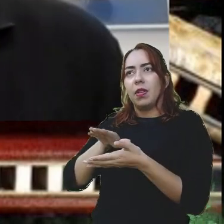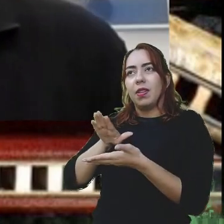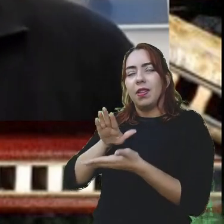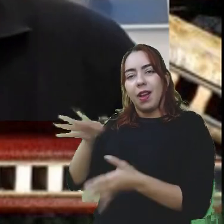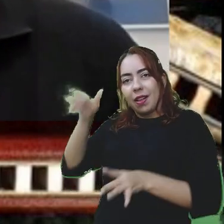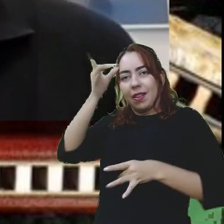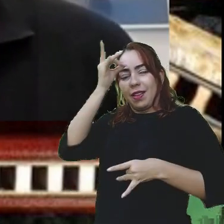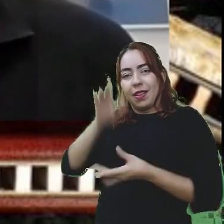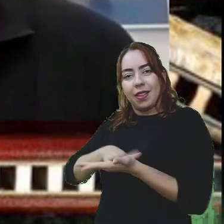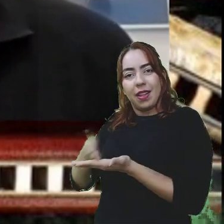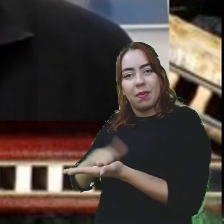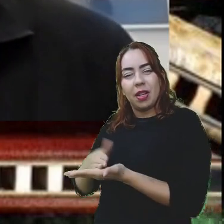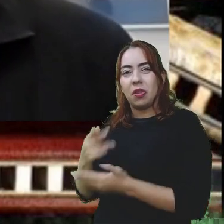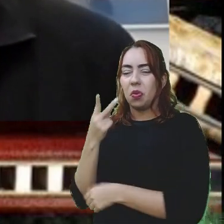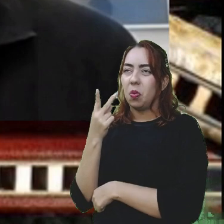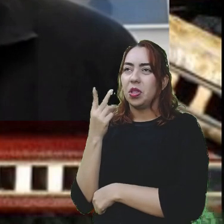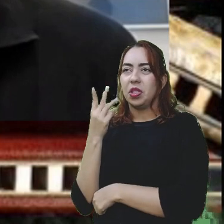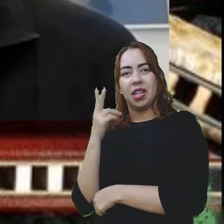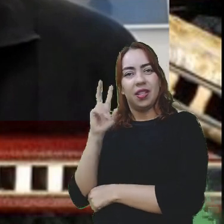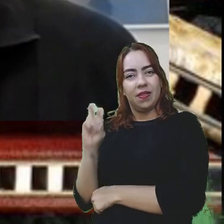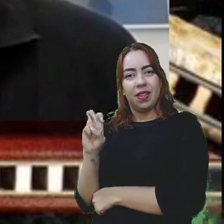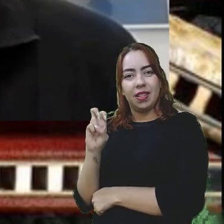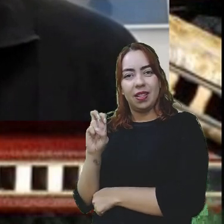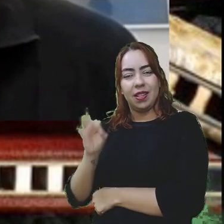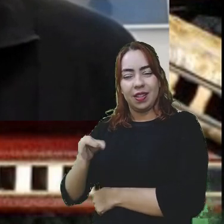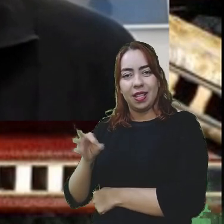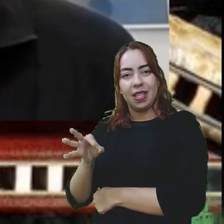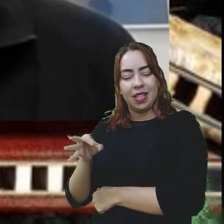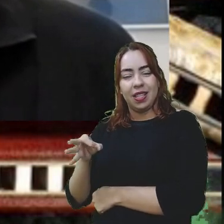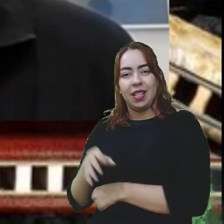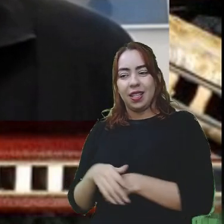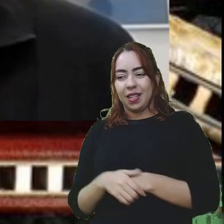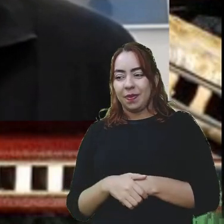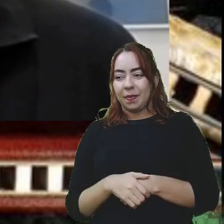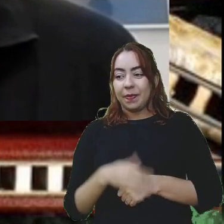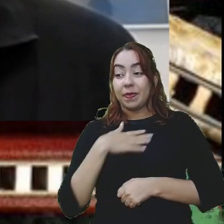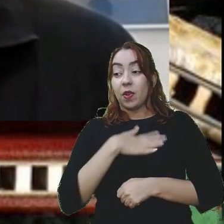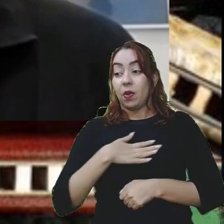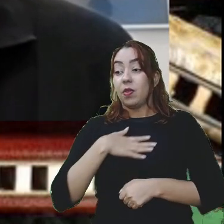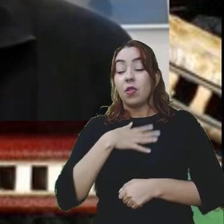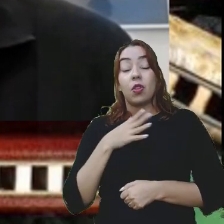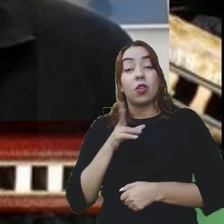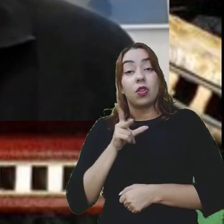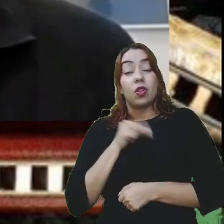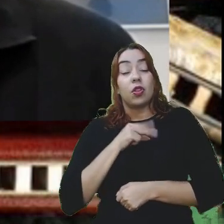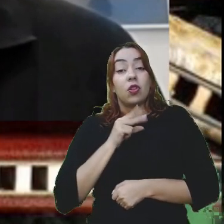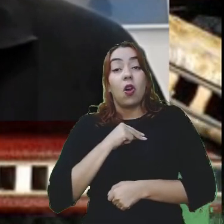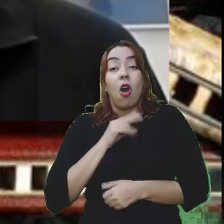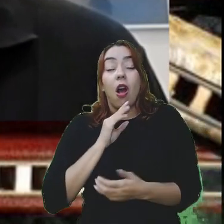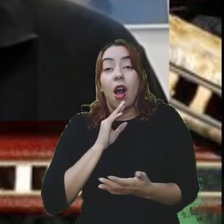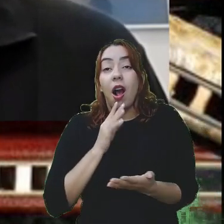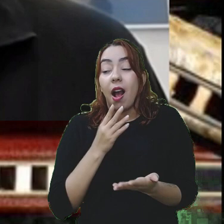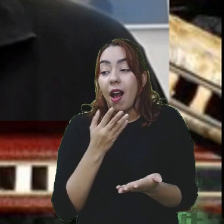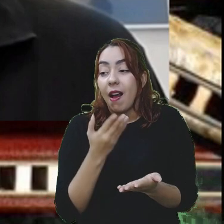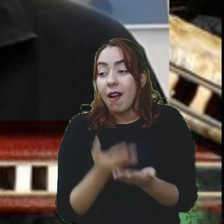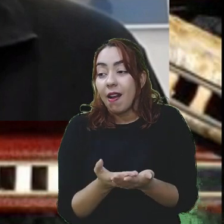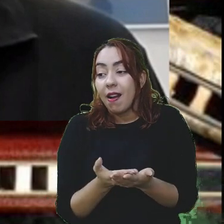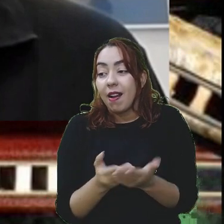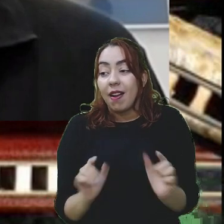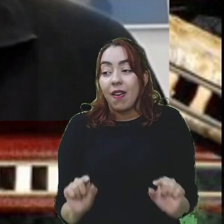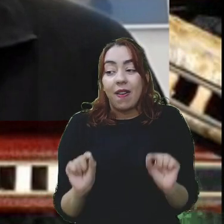2 ou 3 ocasiões, e eu fiquei bastante impressionado, fiquei encantado mesmo com aquilo. Foi